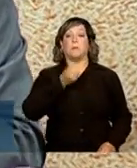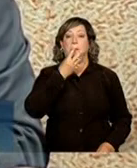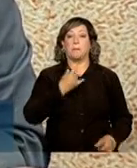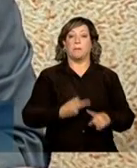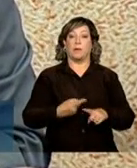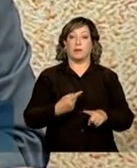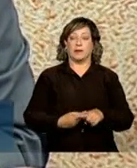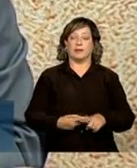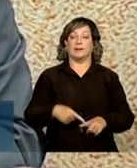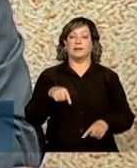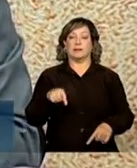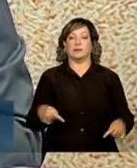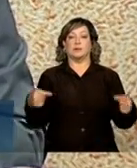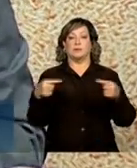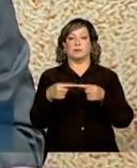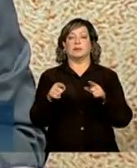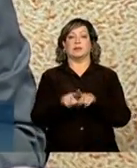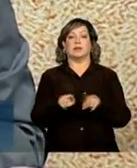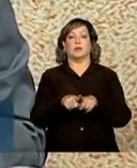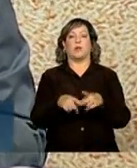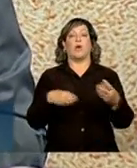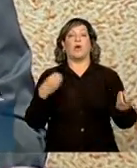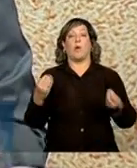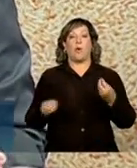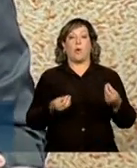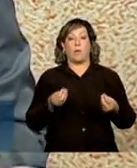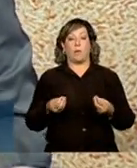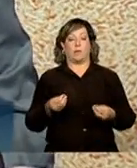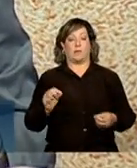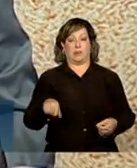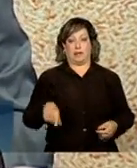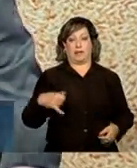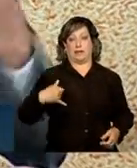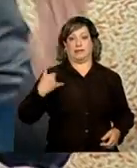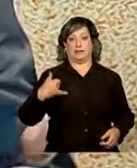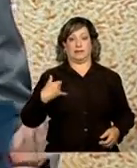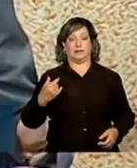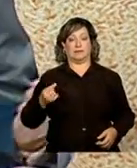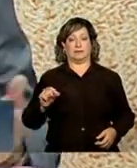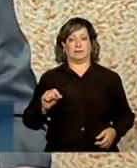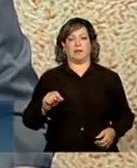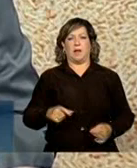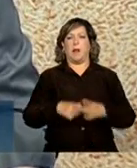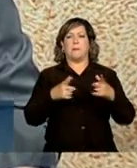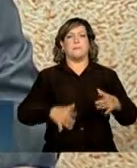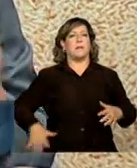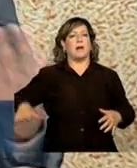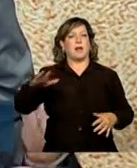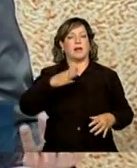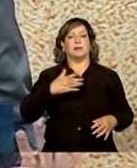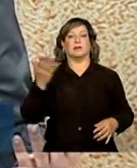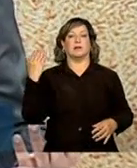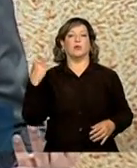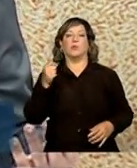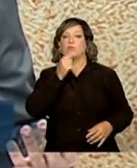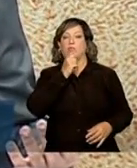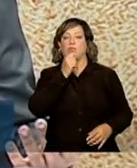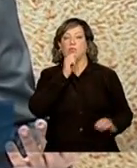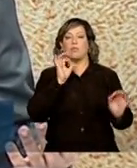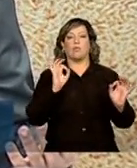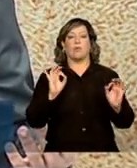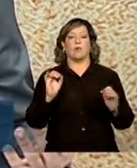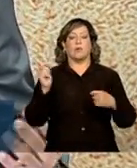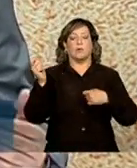coincide também com a faixa etária onde não teve na grande maioria dos casos de qualquer